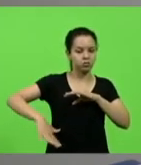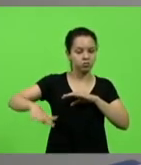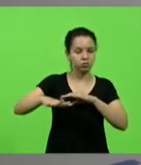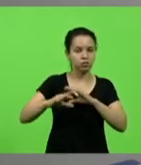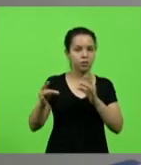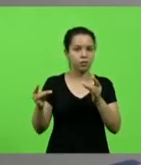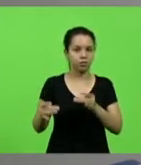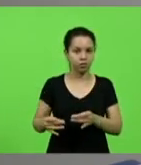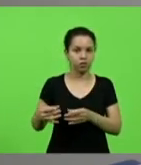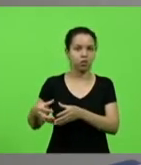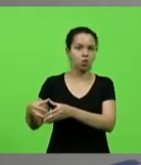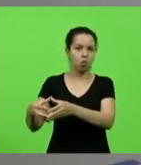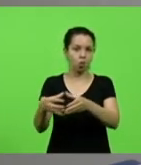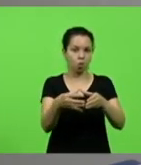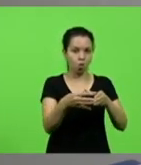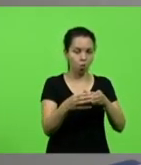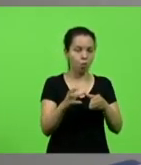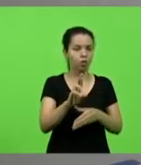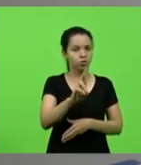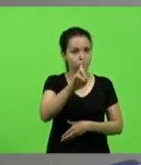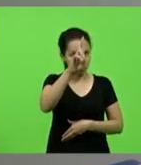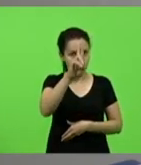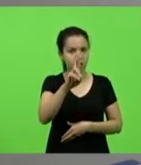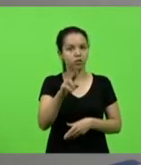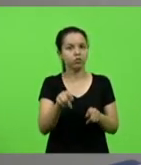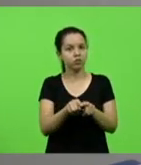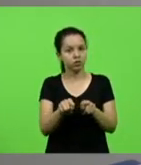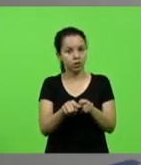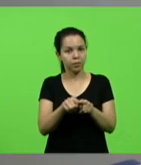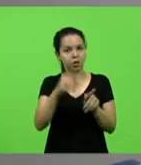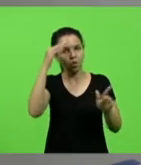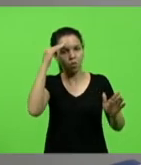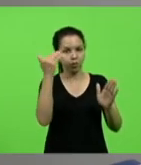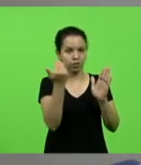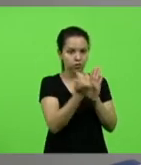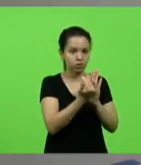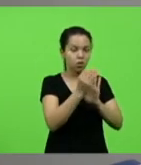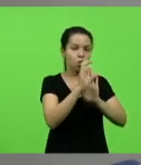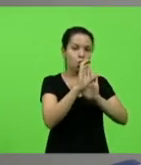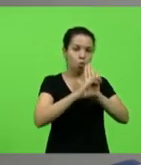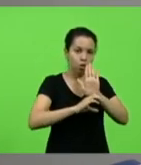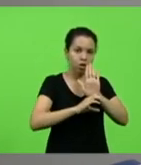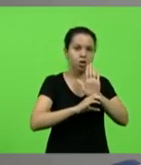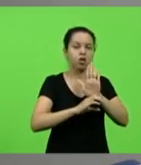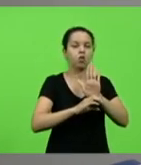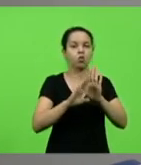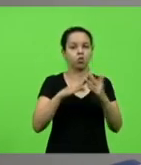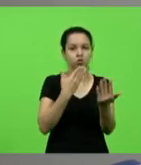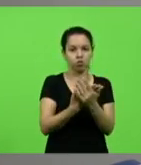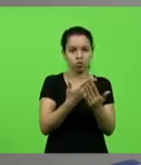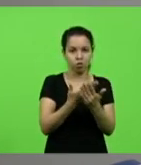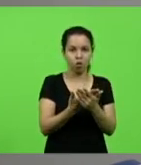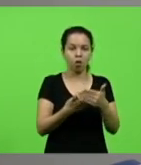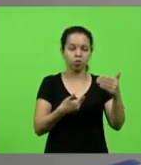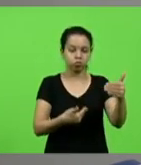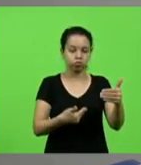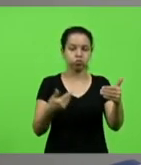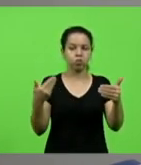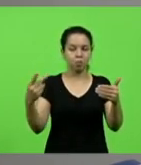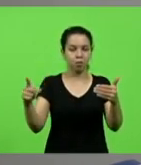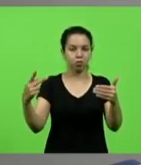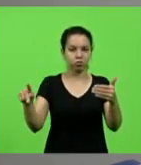respectivas competências, no que diz respeito ao cumprimento do currículo escolar mínimo estabelecido. No